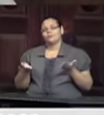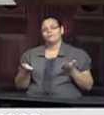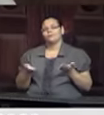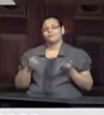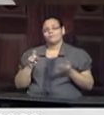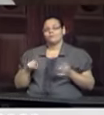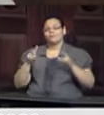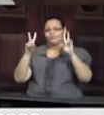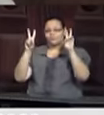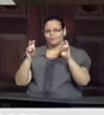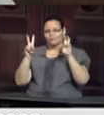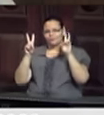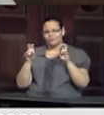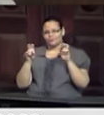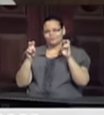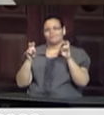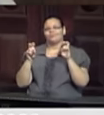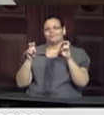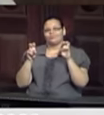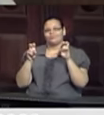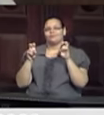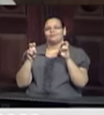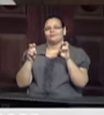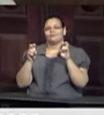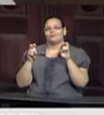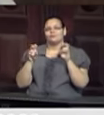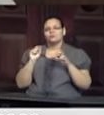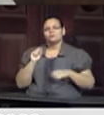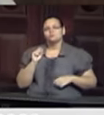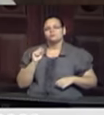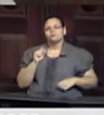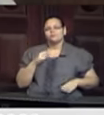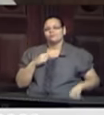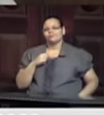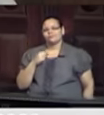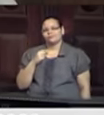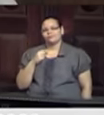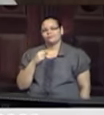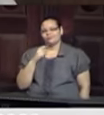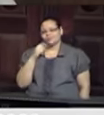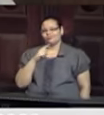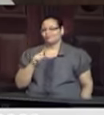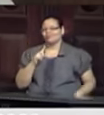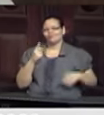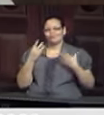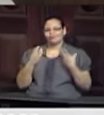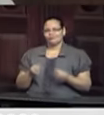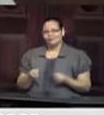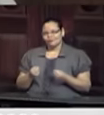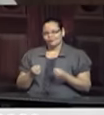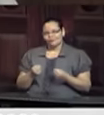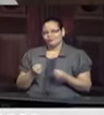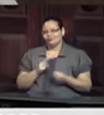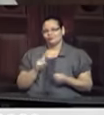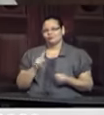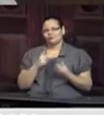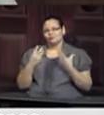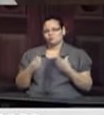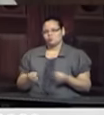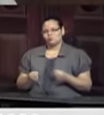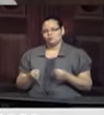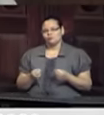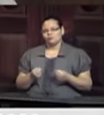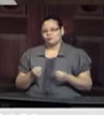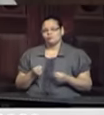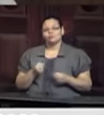é um tema pecaminoso, porque é inconcebível, inconcebível,